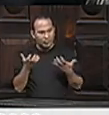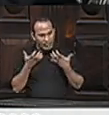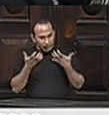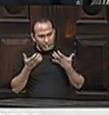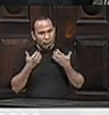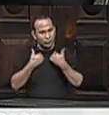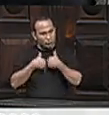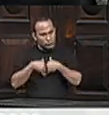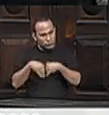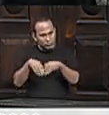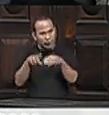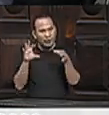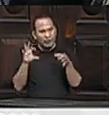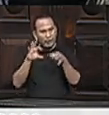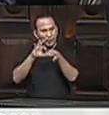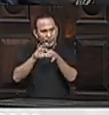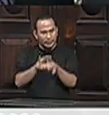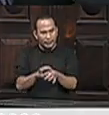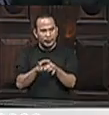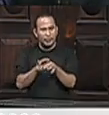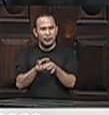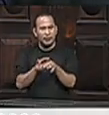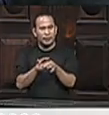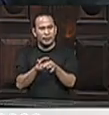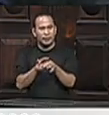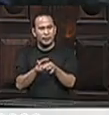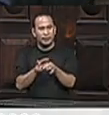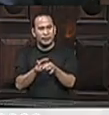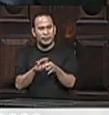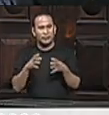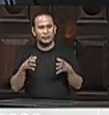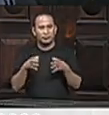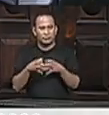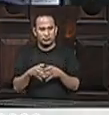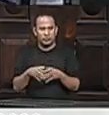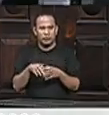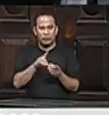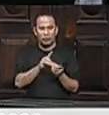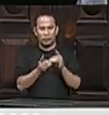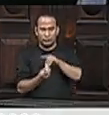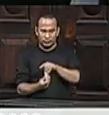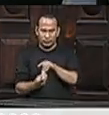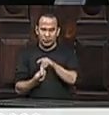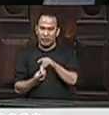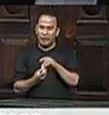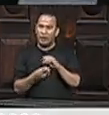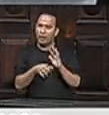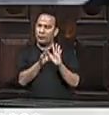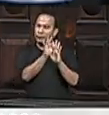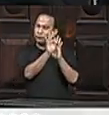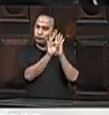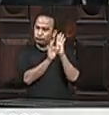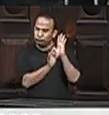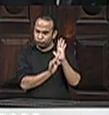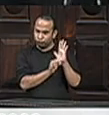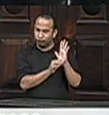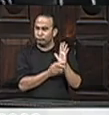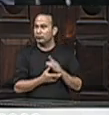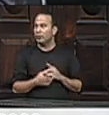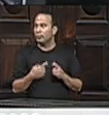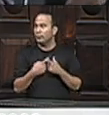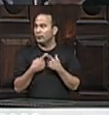super complexas, assuntos muito graves, são votadas de um dia para outro. Então, o processo legislativo, quando o governo quer aqui, não é